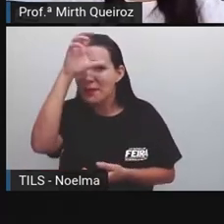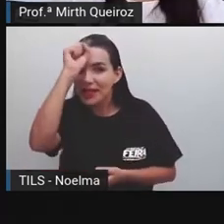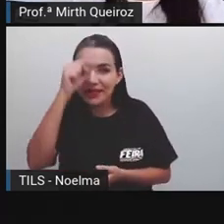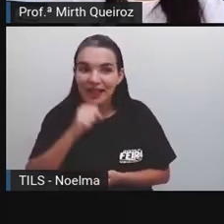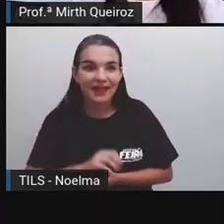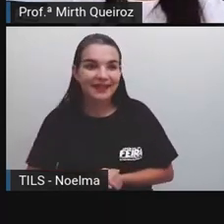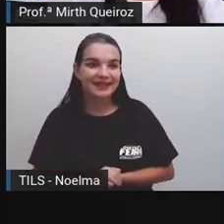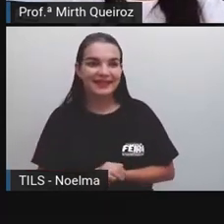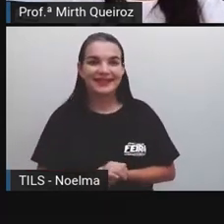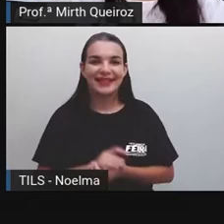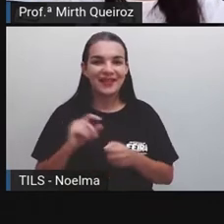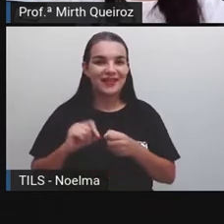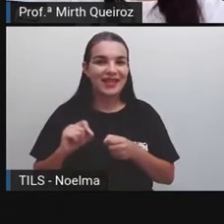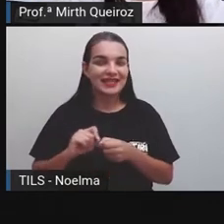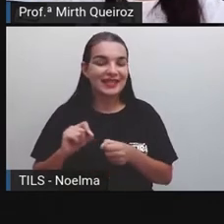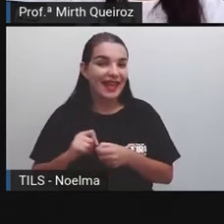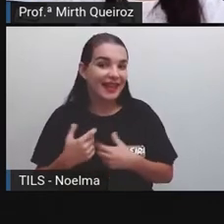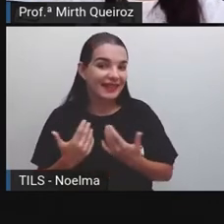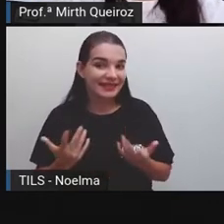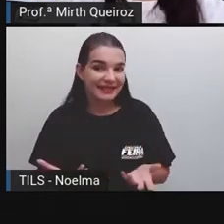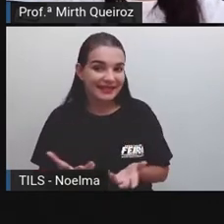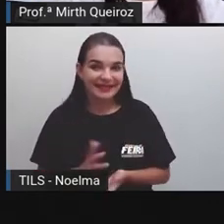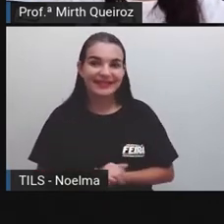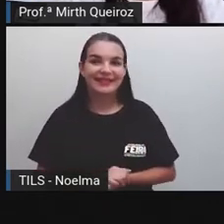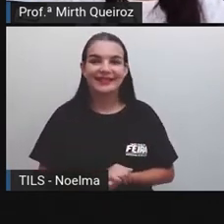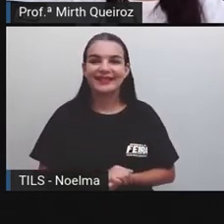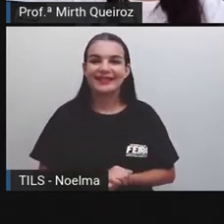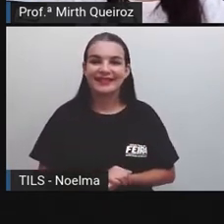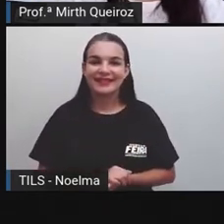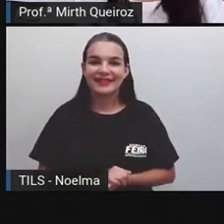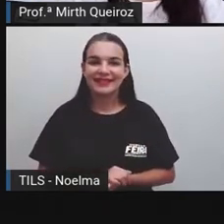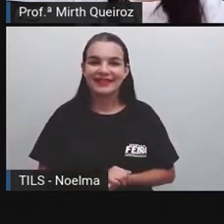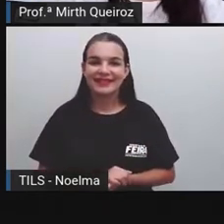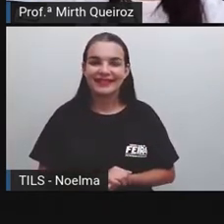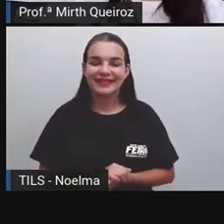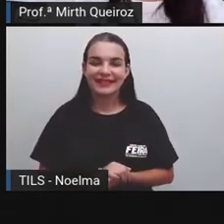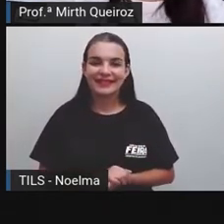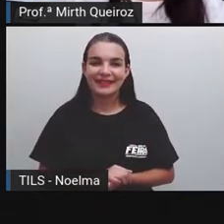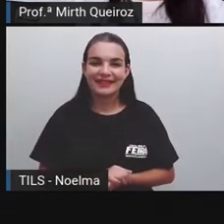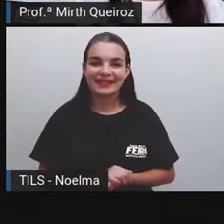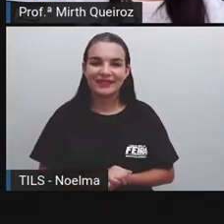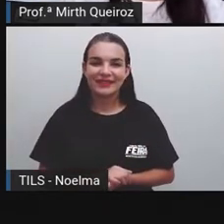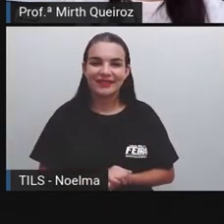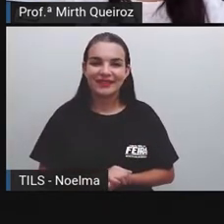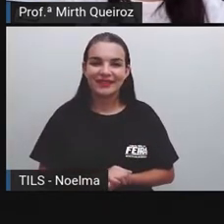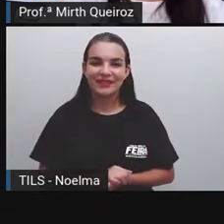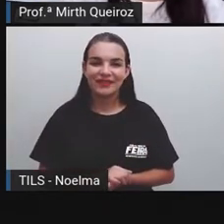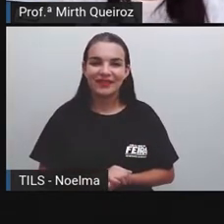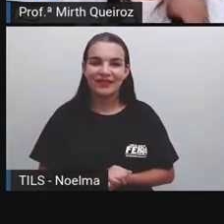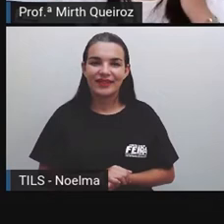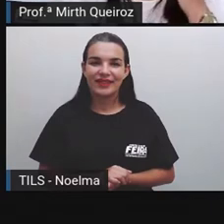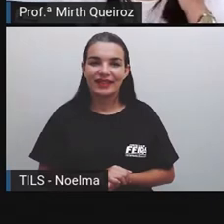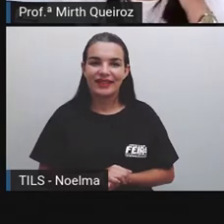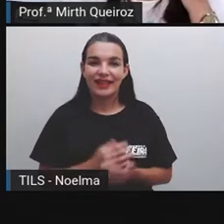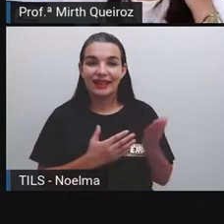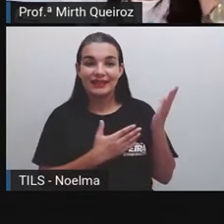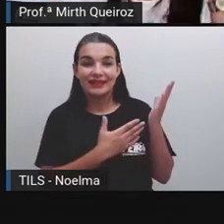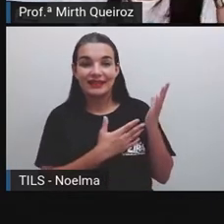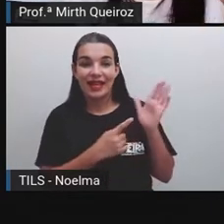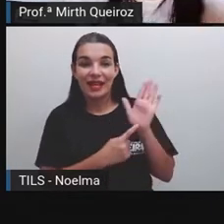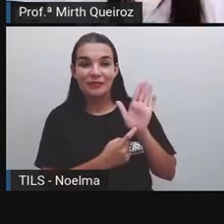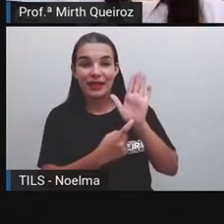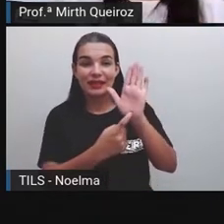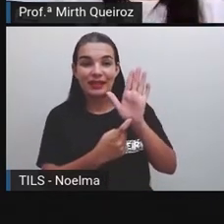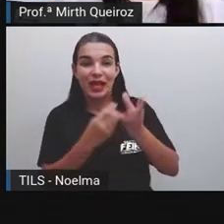gostariam de aprender a fazer relacionada aí ao circo? Aí eu vou apresentar